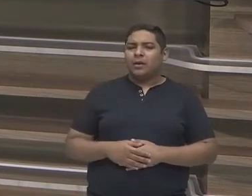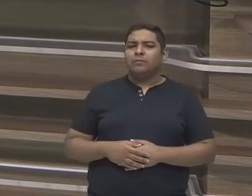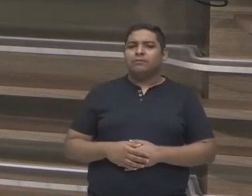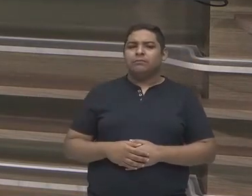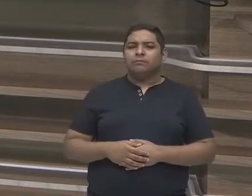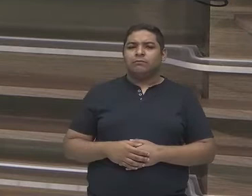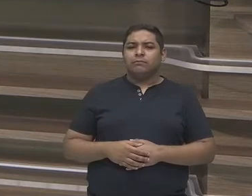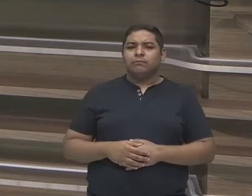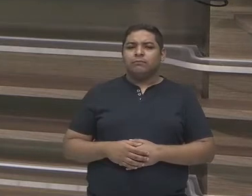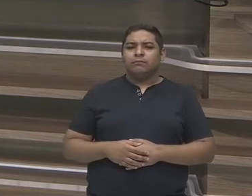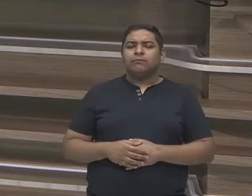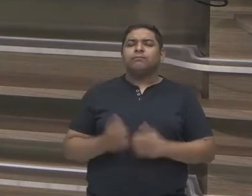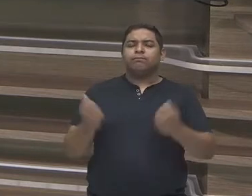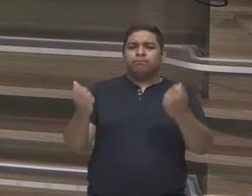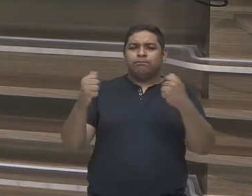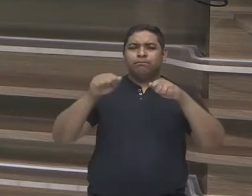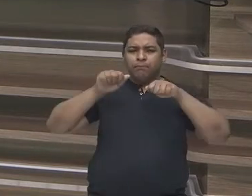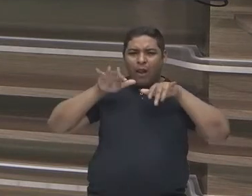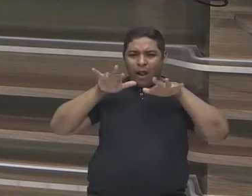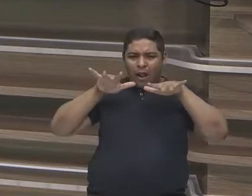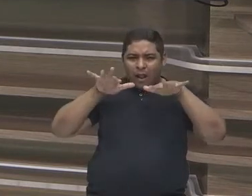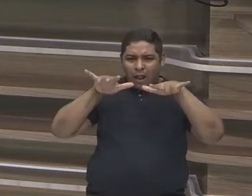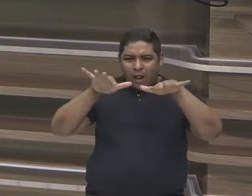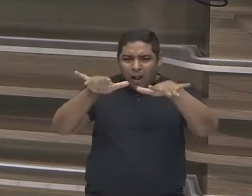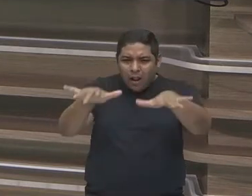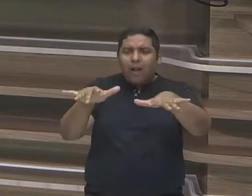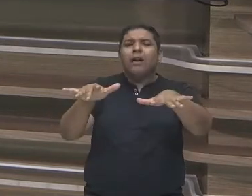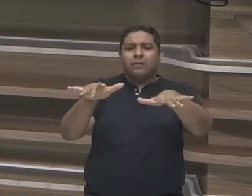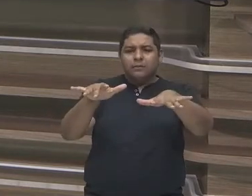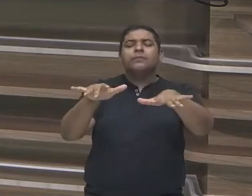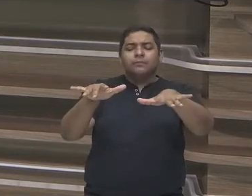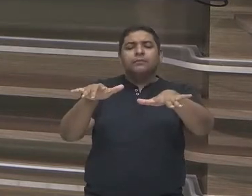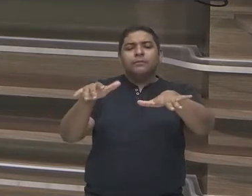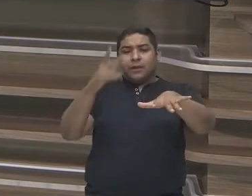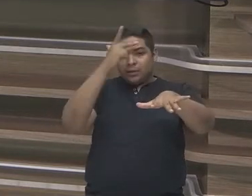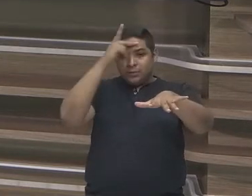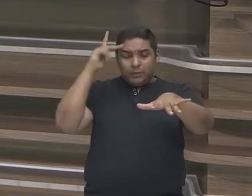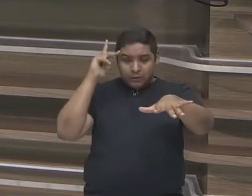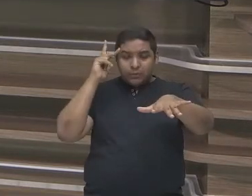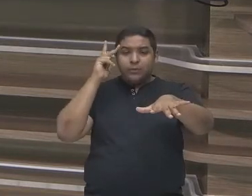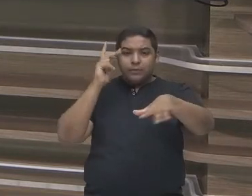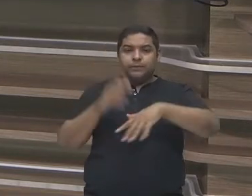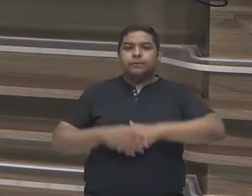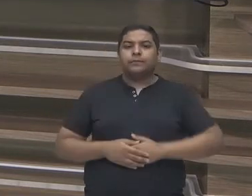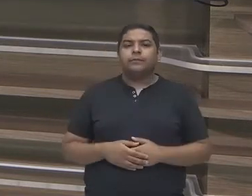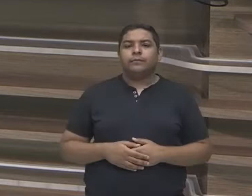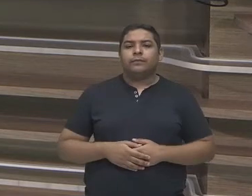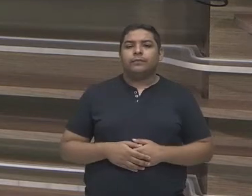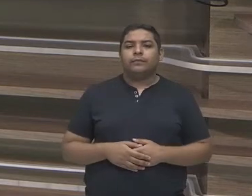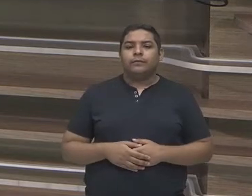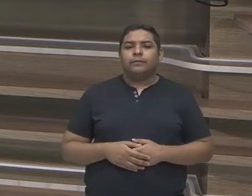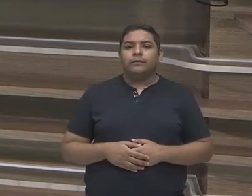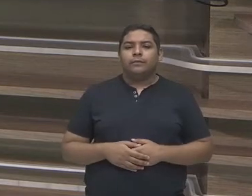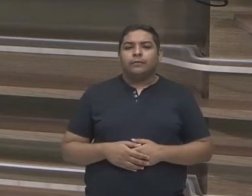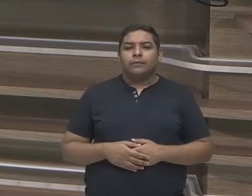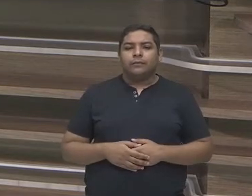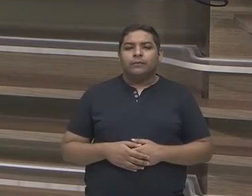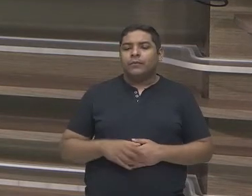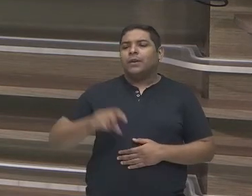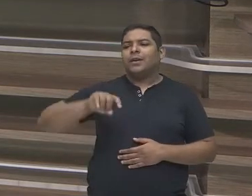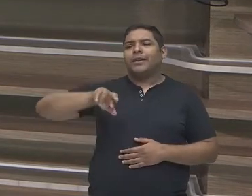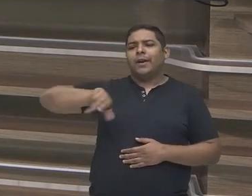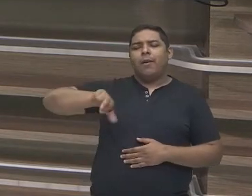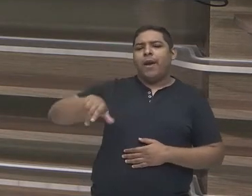extremamente revoltadas com as suas atuais condições de vida. Quando nós pensarmos nessas pessoas, nós não vamos pensar exclusivamente